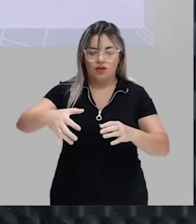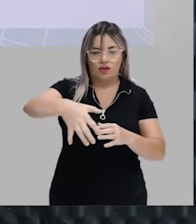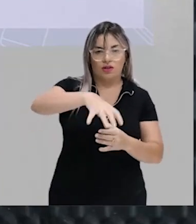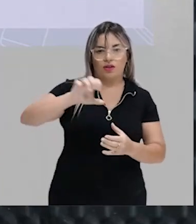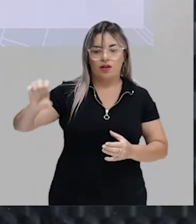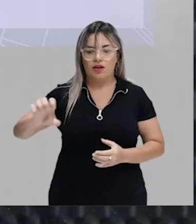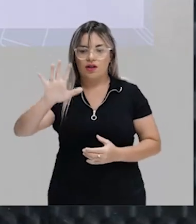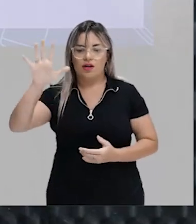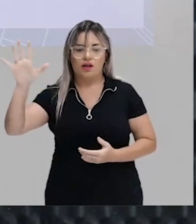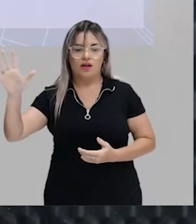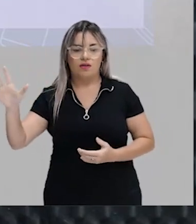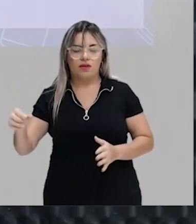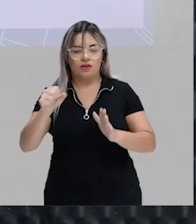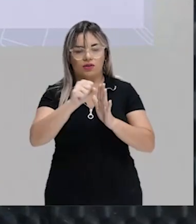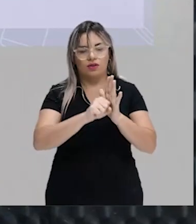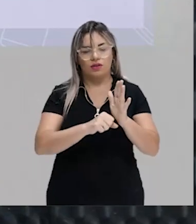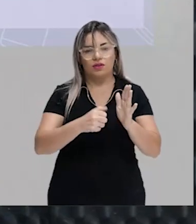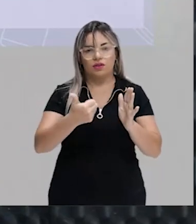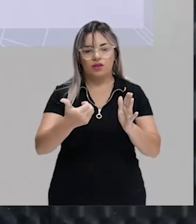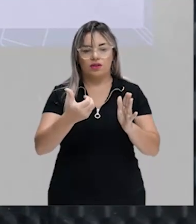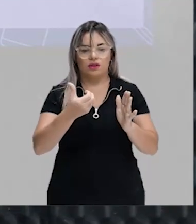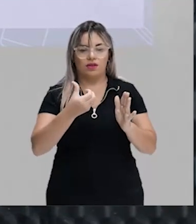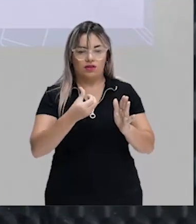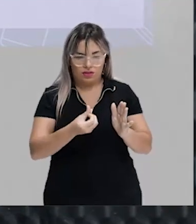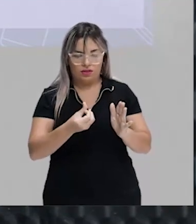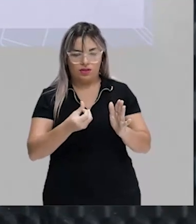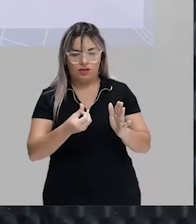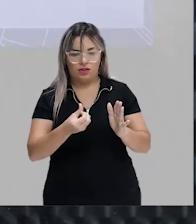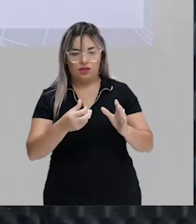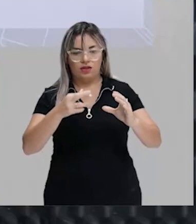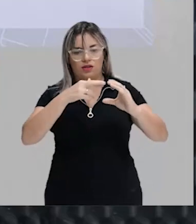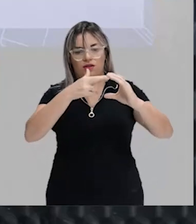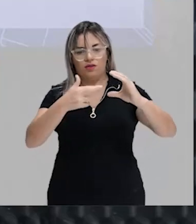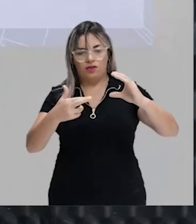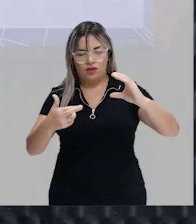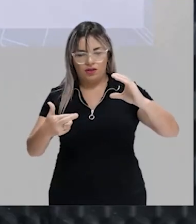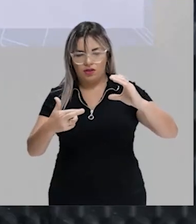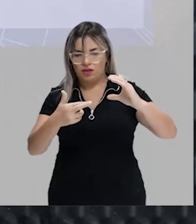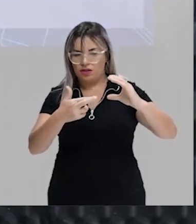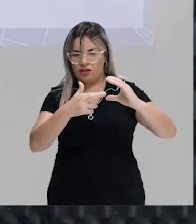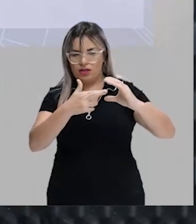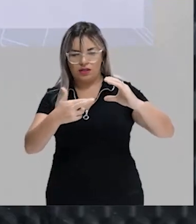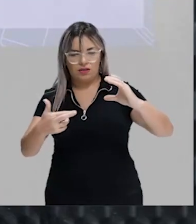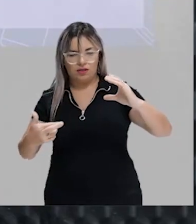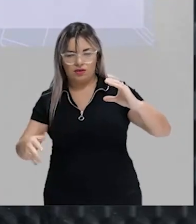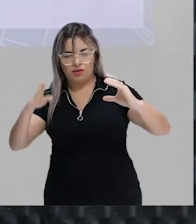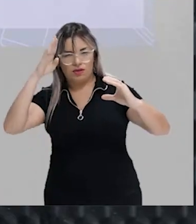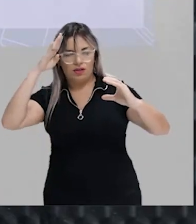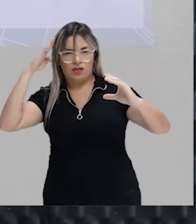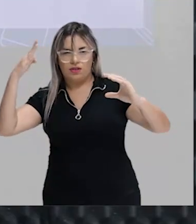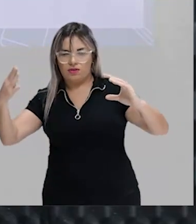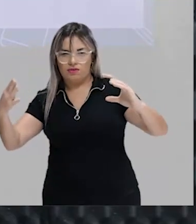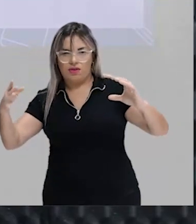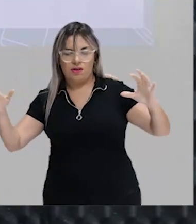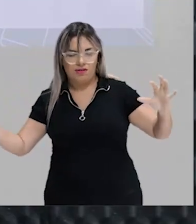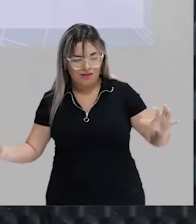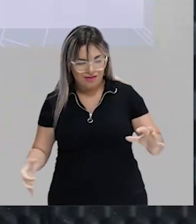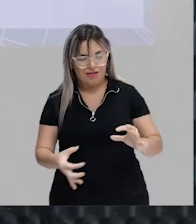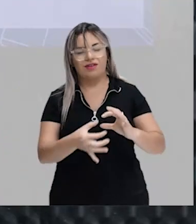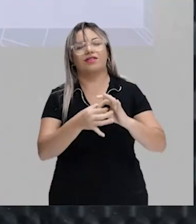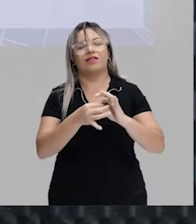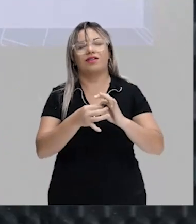seu principal aliado. O Renascimento é aquele momento de renascer tudo: arte, cultura,